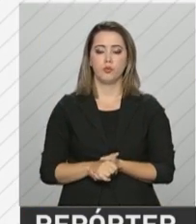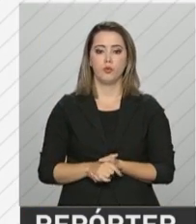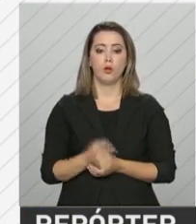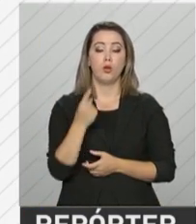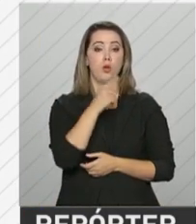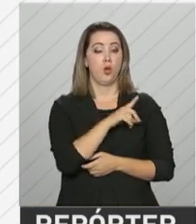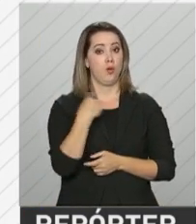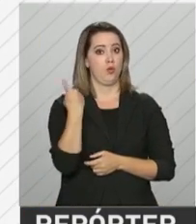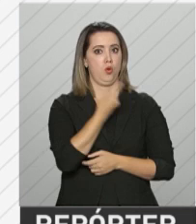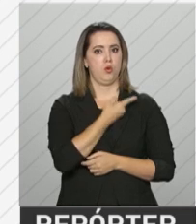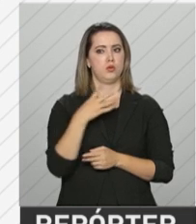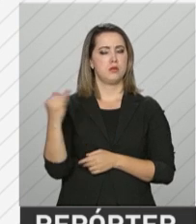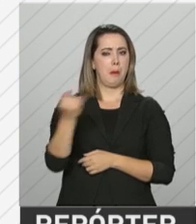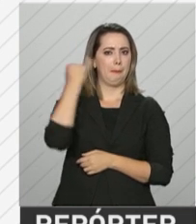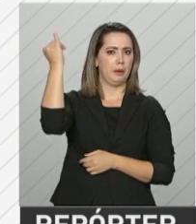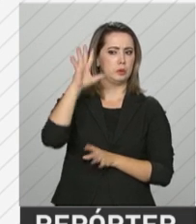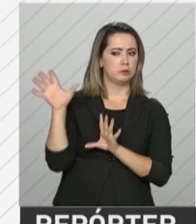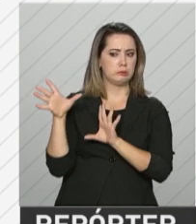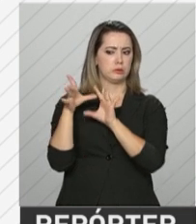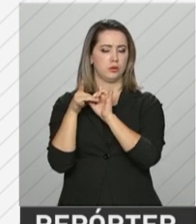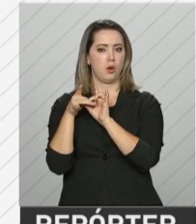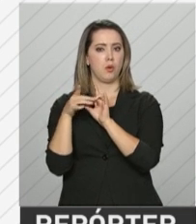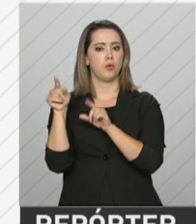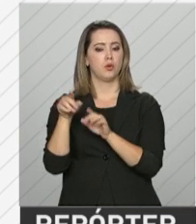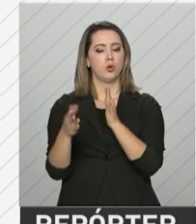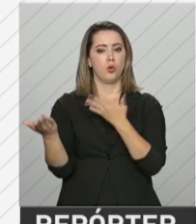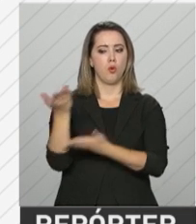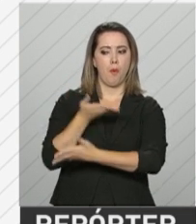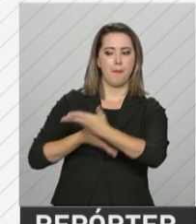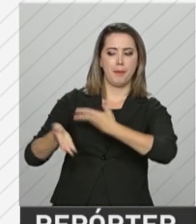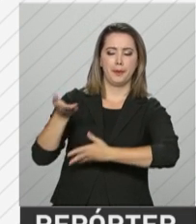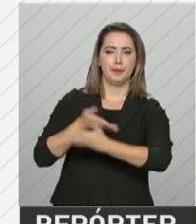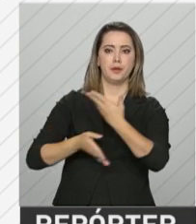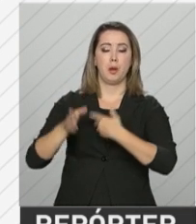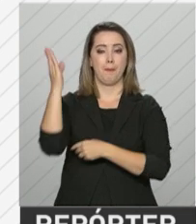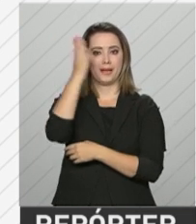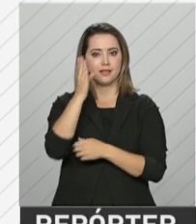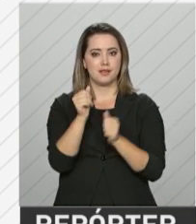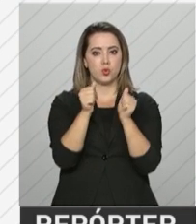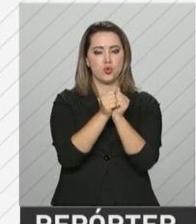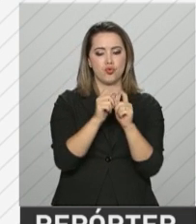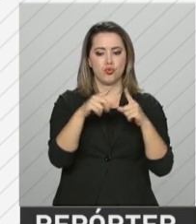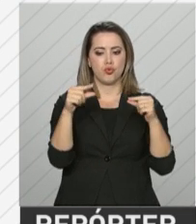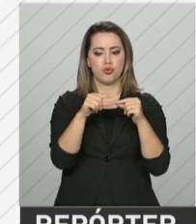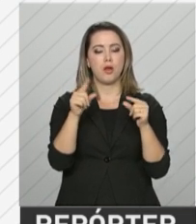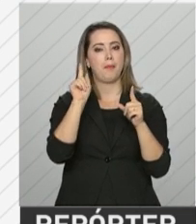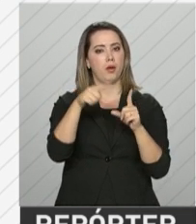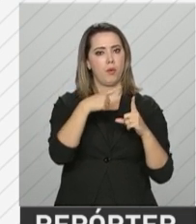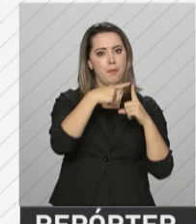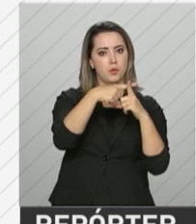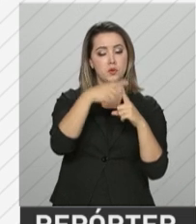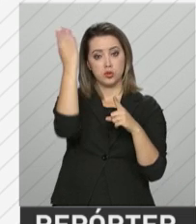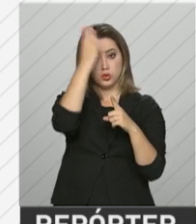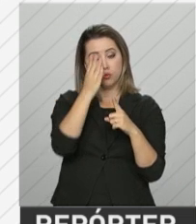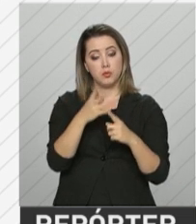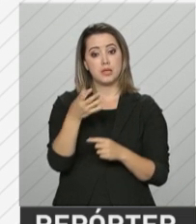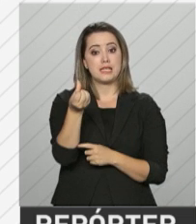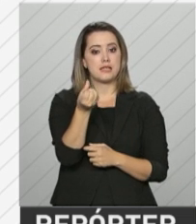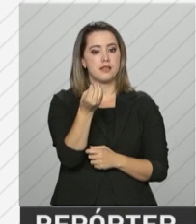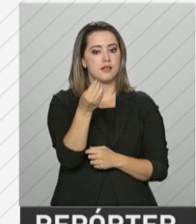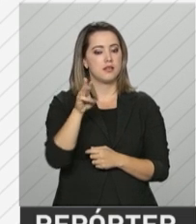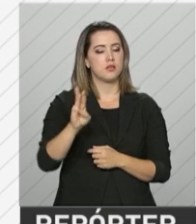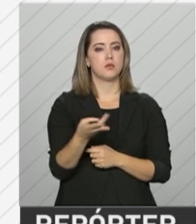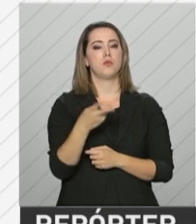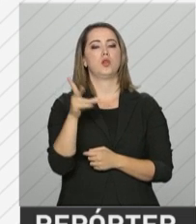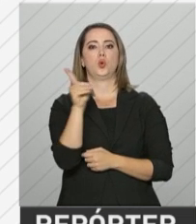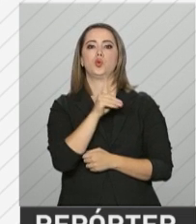importantes parceiros. No primeiro semestre deste ano, o comércio entre os dois países foi positivo para o Brasil em quase